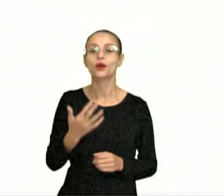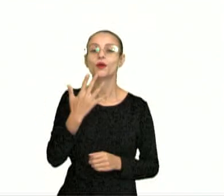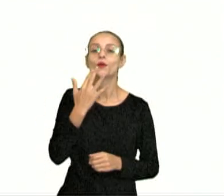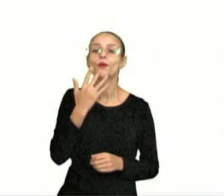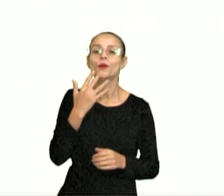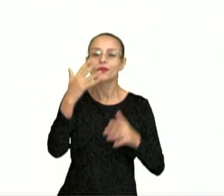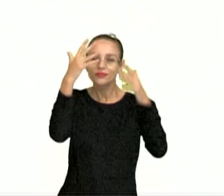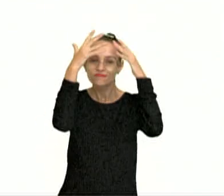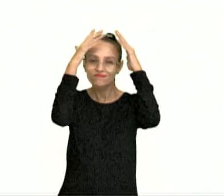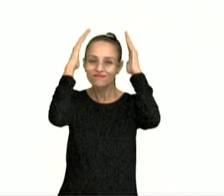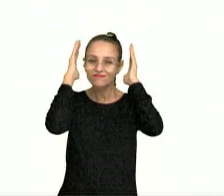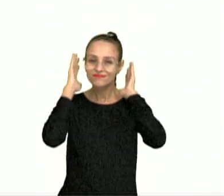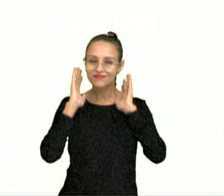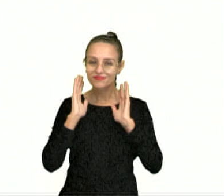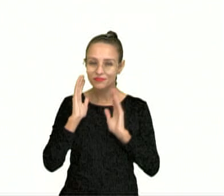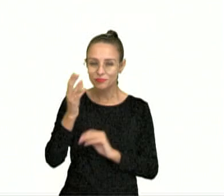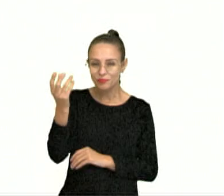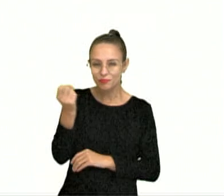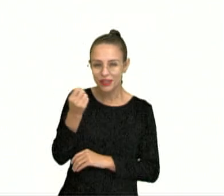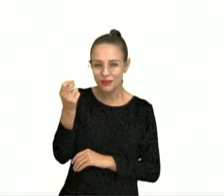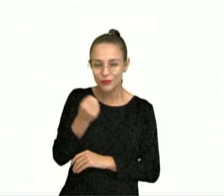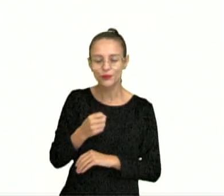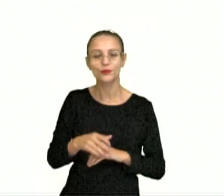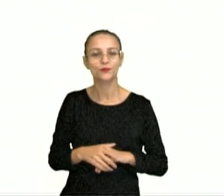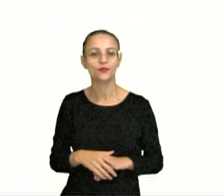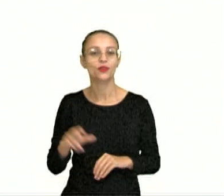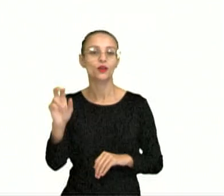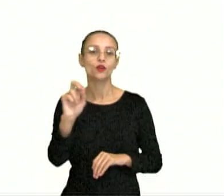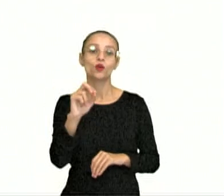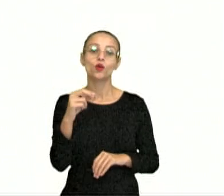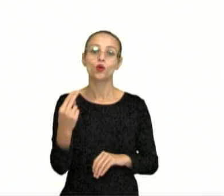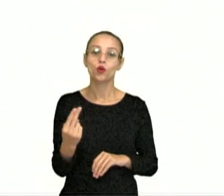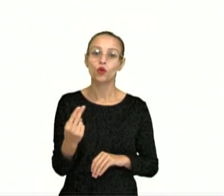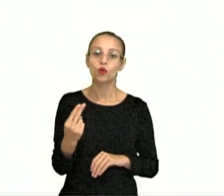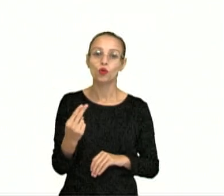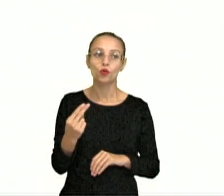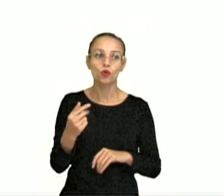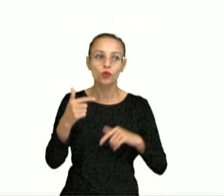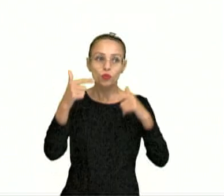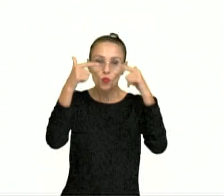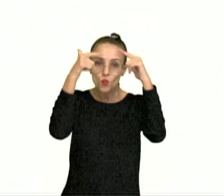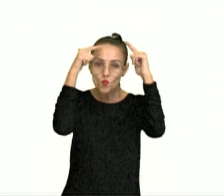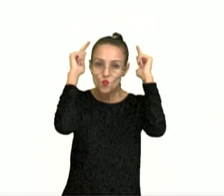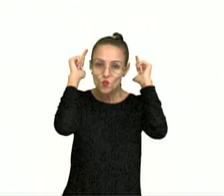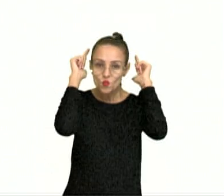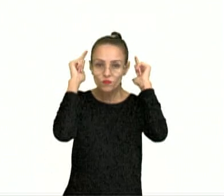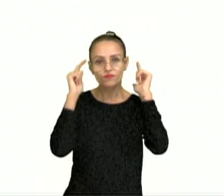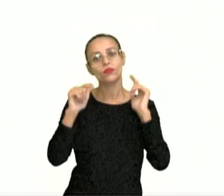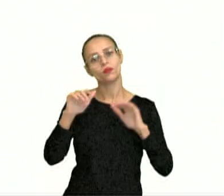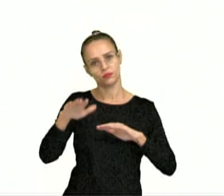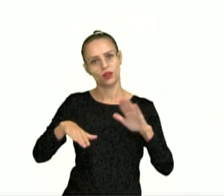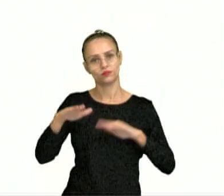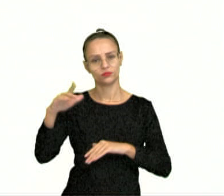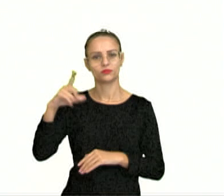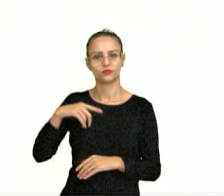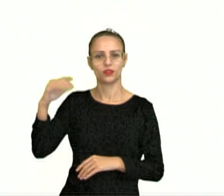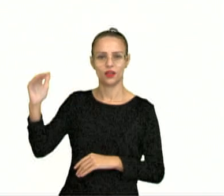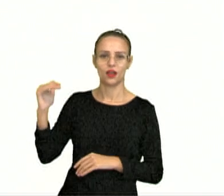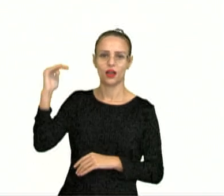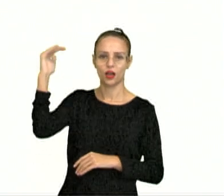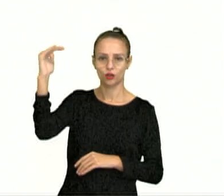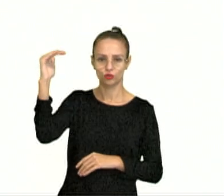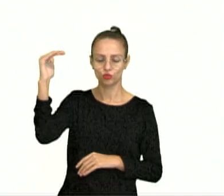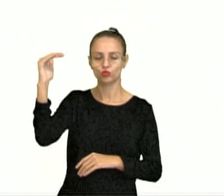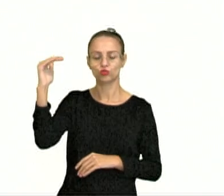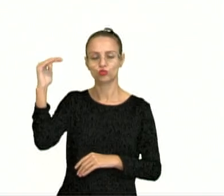coloração do cabelo, cabelos brancos, ou a ausência do cabelo, embora a gente tenha adultos que não estão